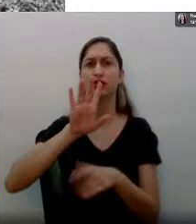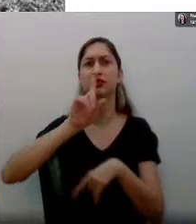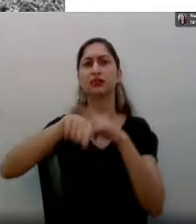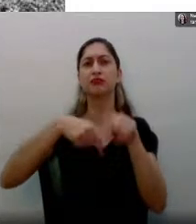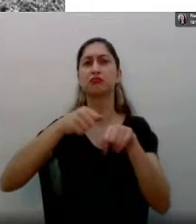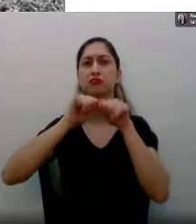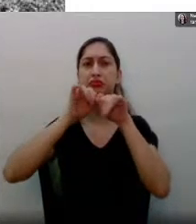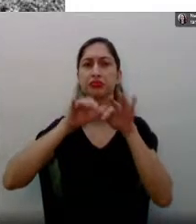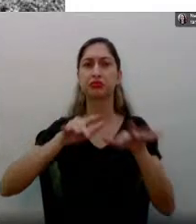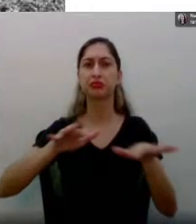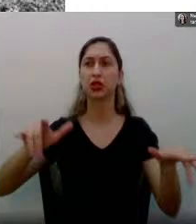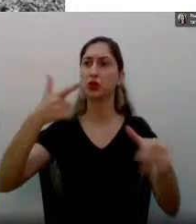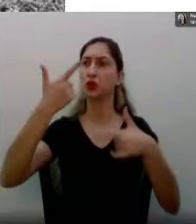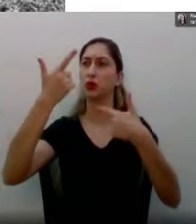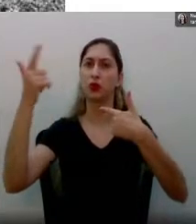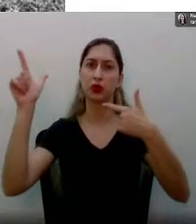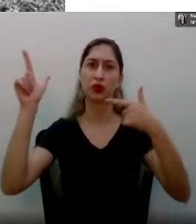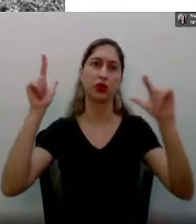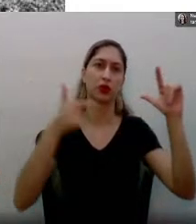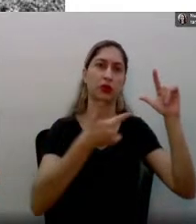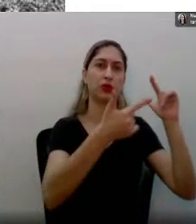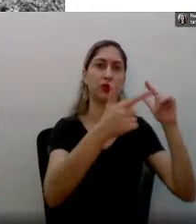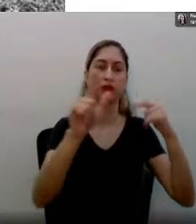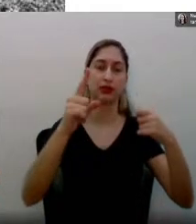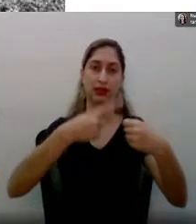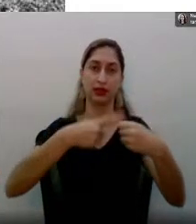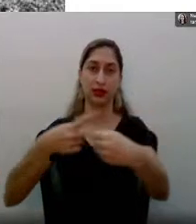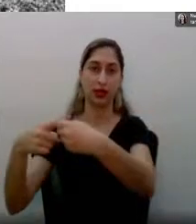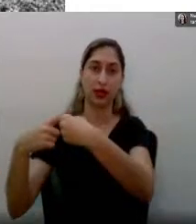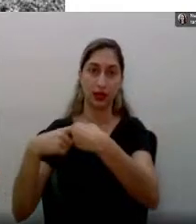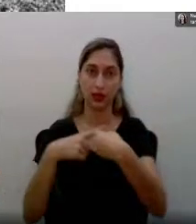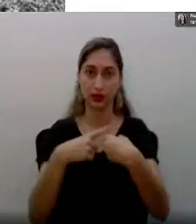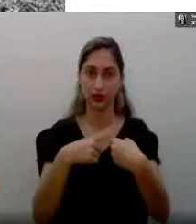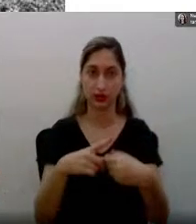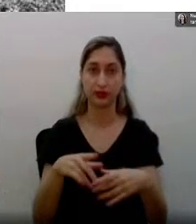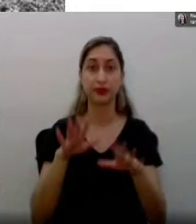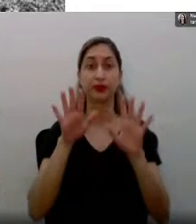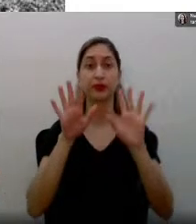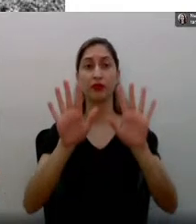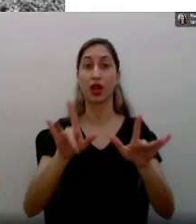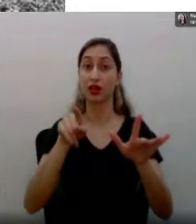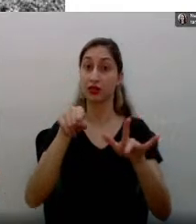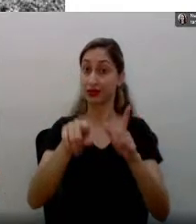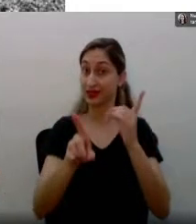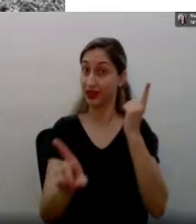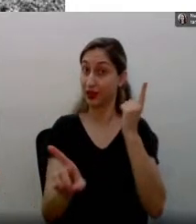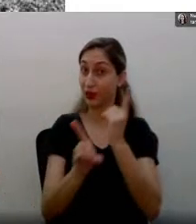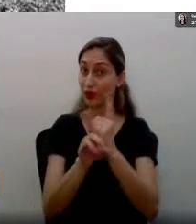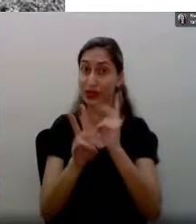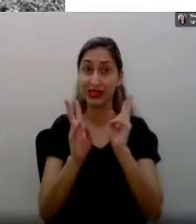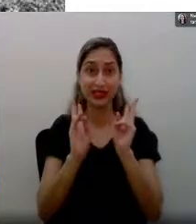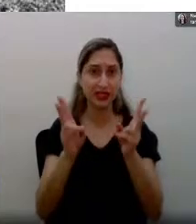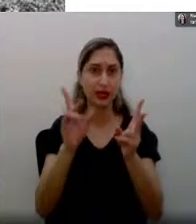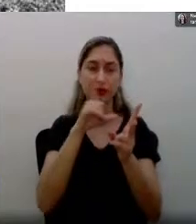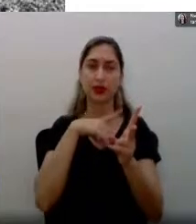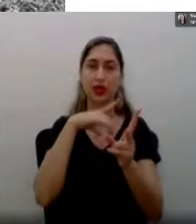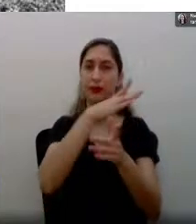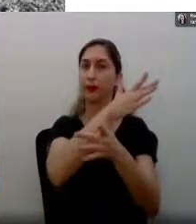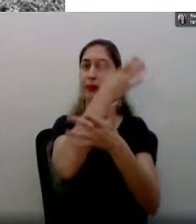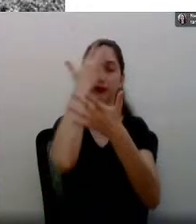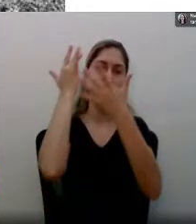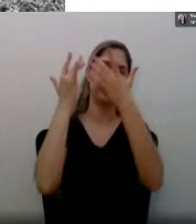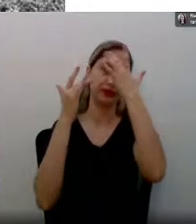própria Bocaiuva não é porque não é esses encontros que a gente vão rolando sempre vão vir no pessoas de outros lugares